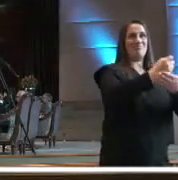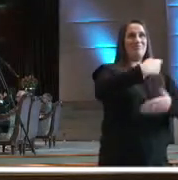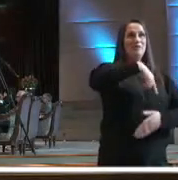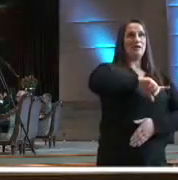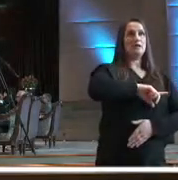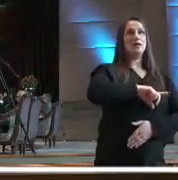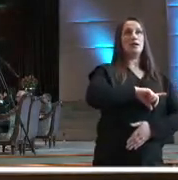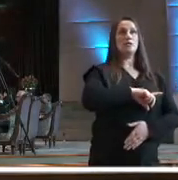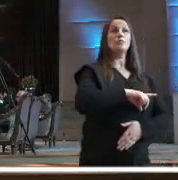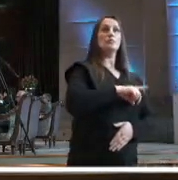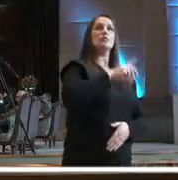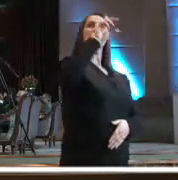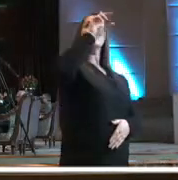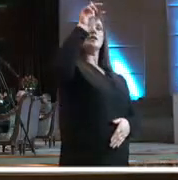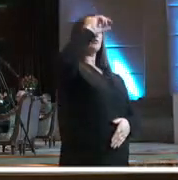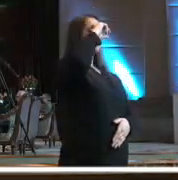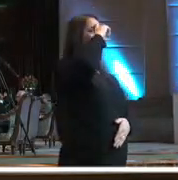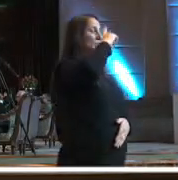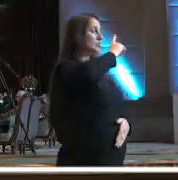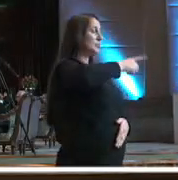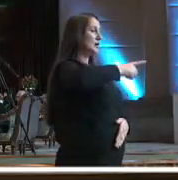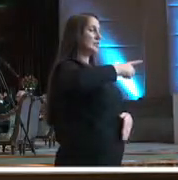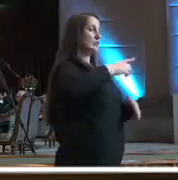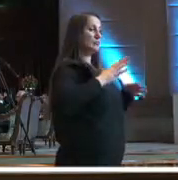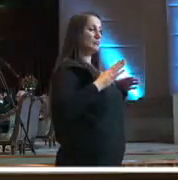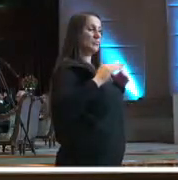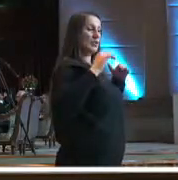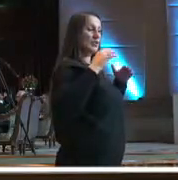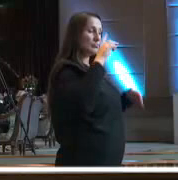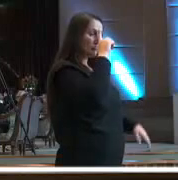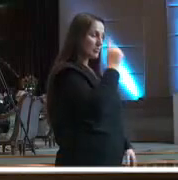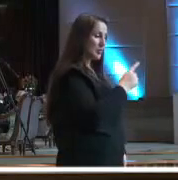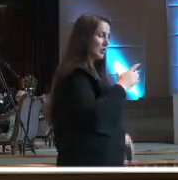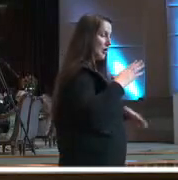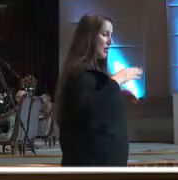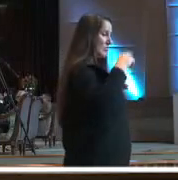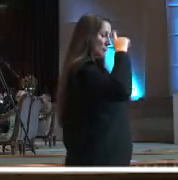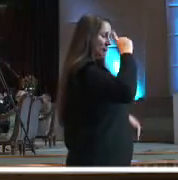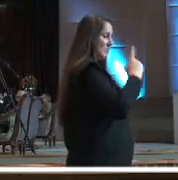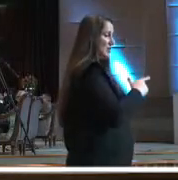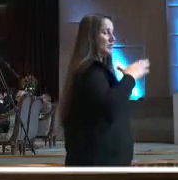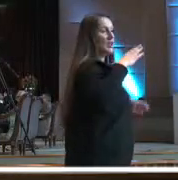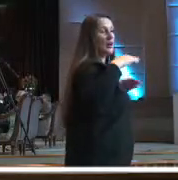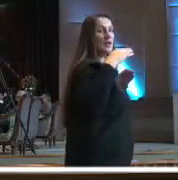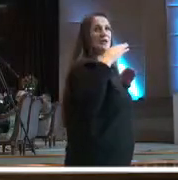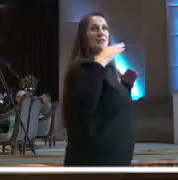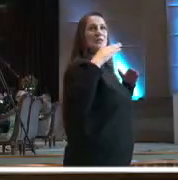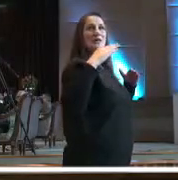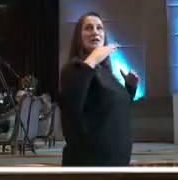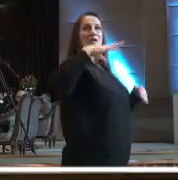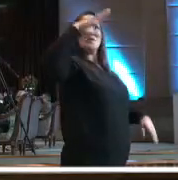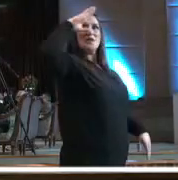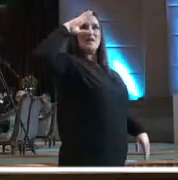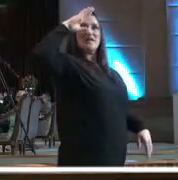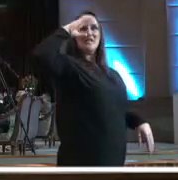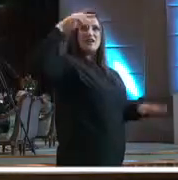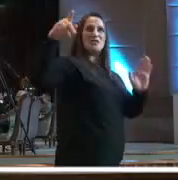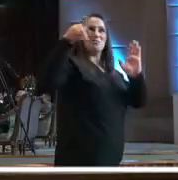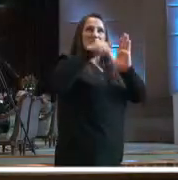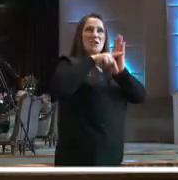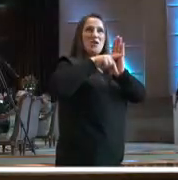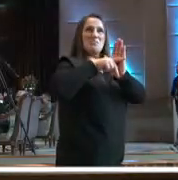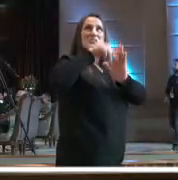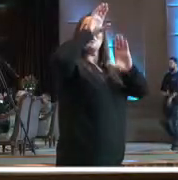começam a ser ecoadas e os exércitos celestiais